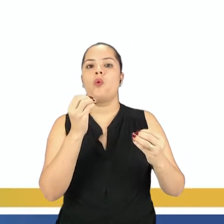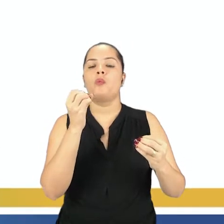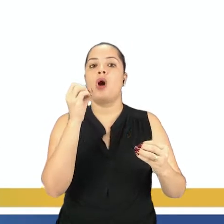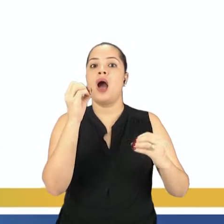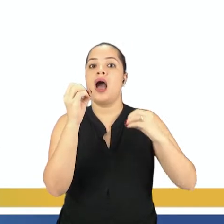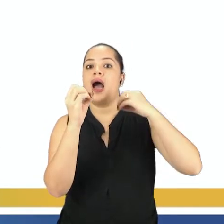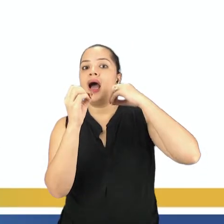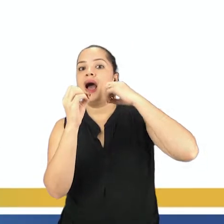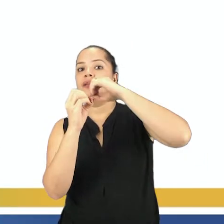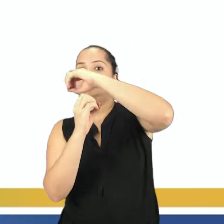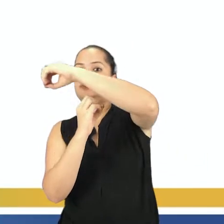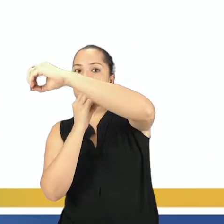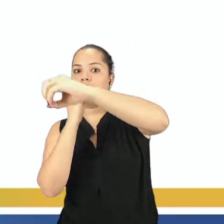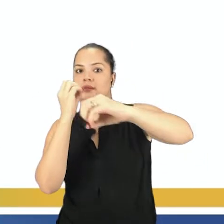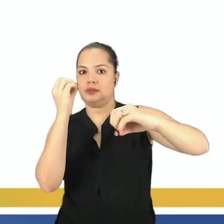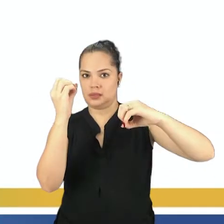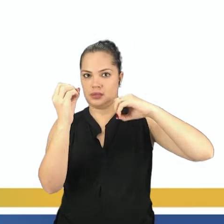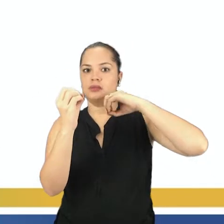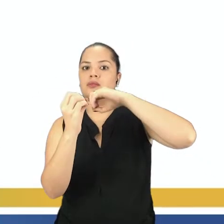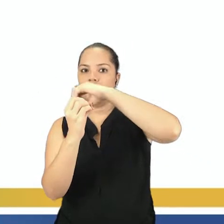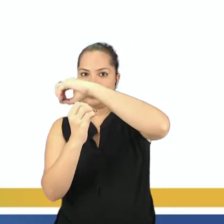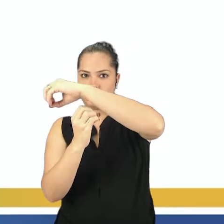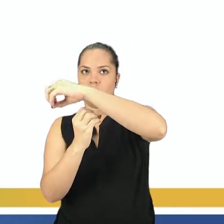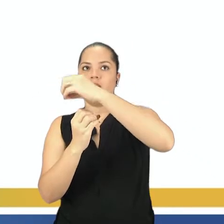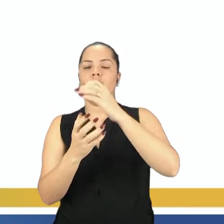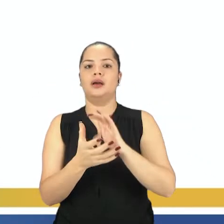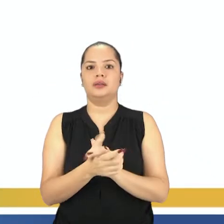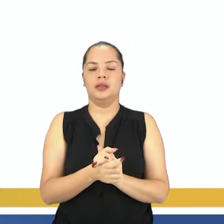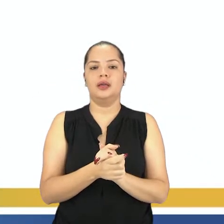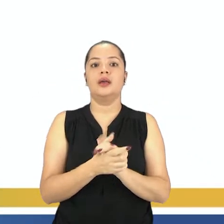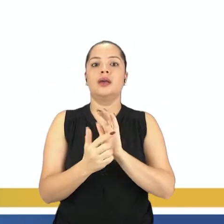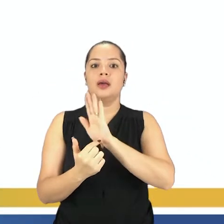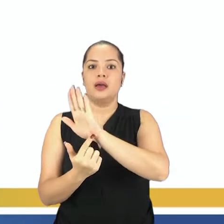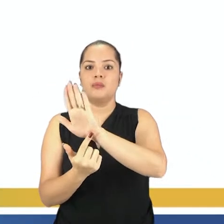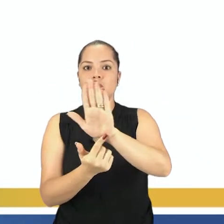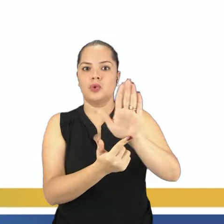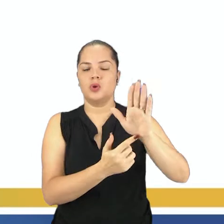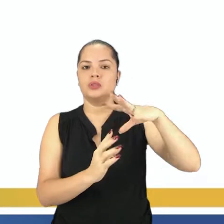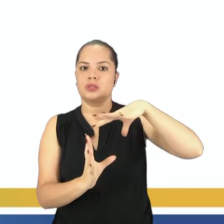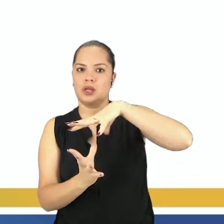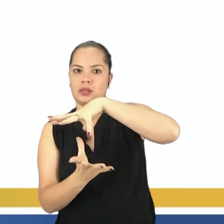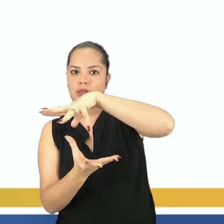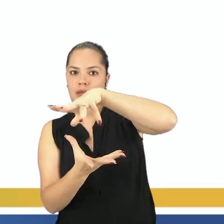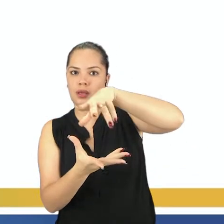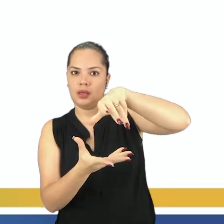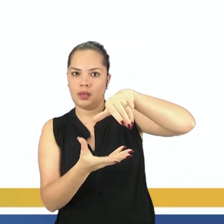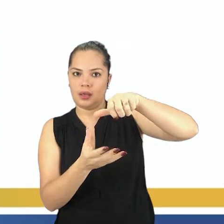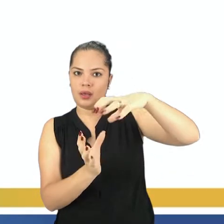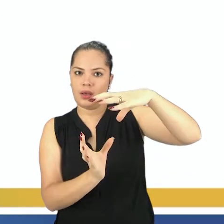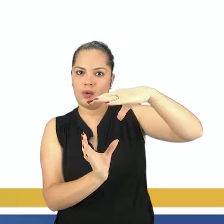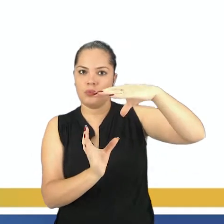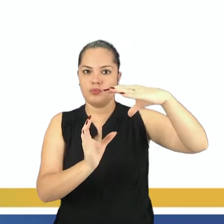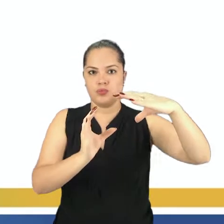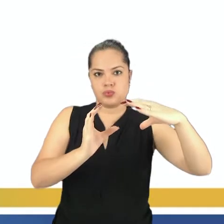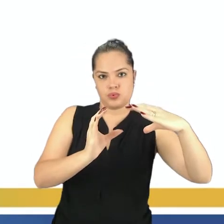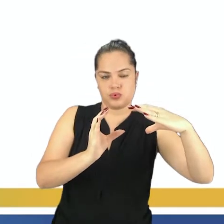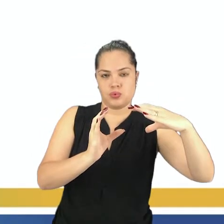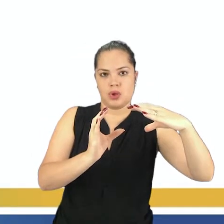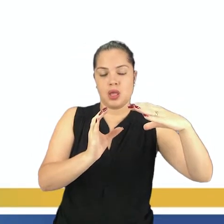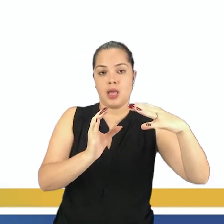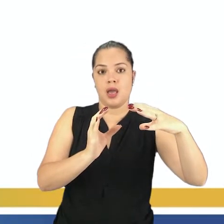de inclinação, tá? Em alguns momentos do ano, a Terra encontra-se mais inclinada para um hemisfério, fazendo com